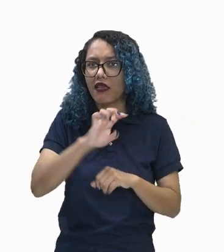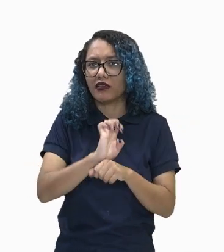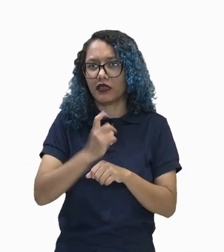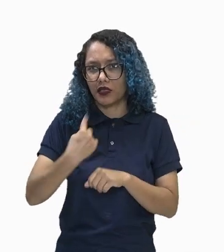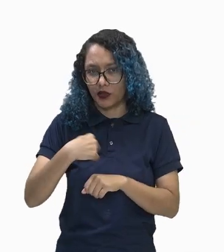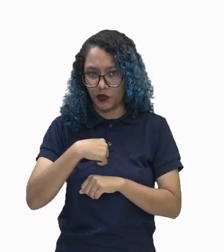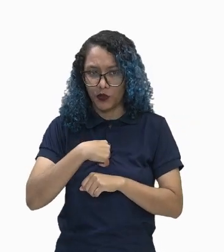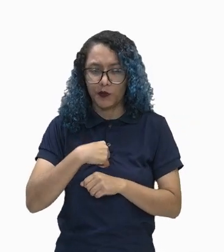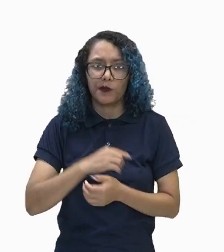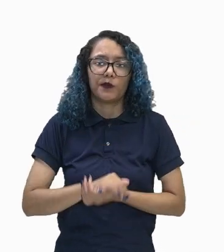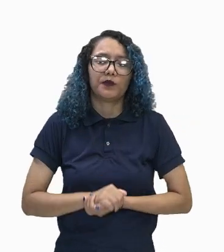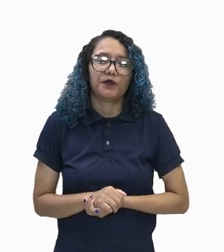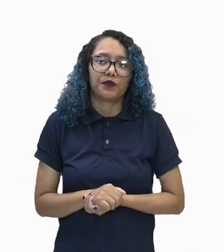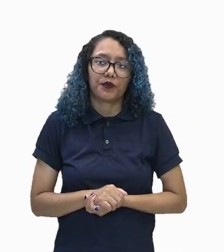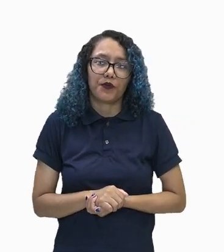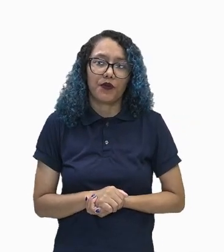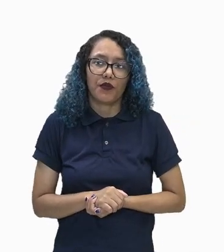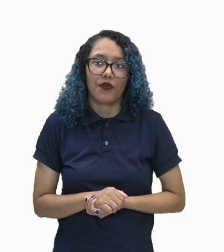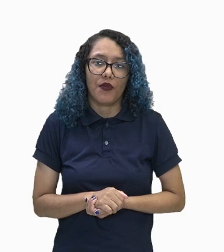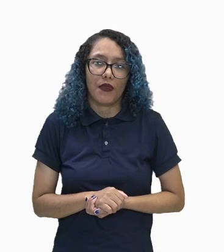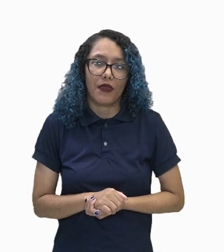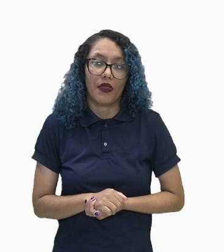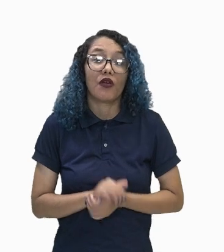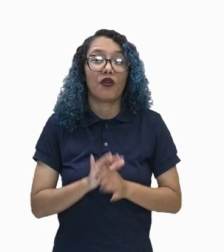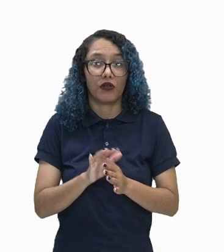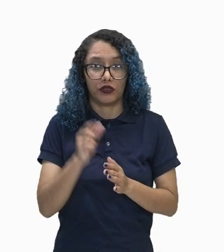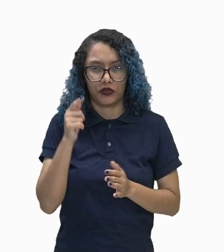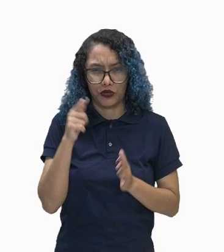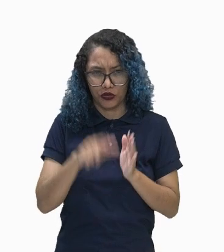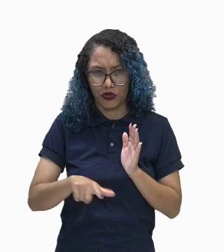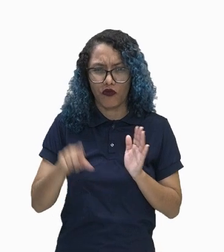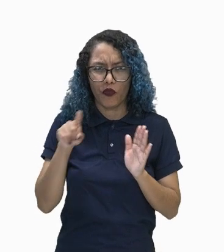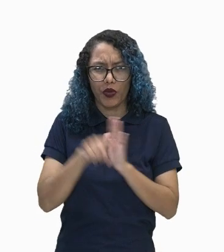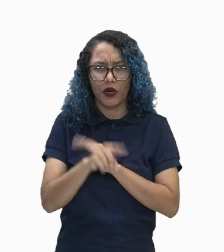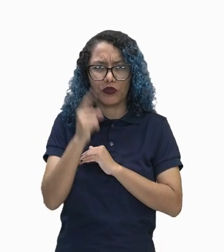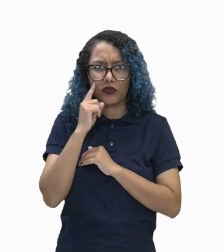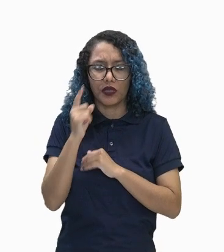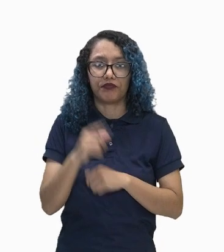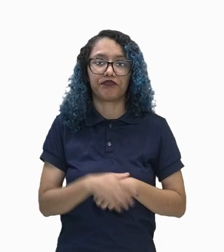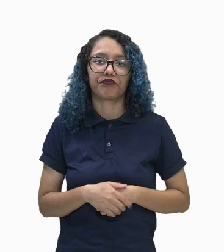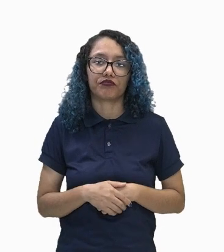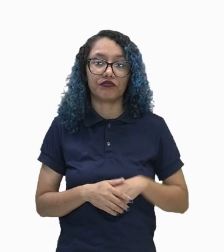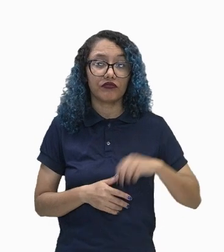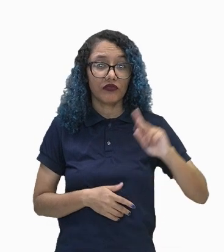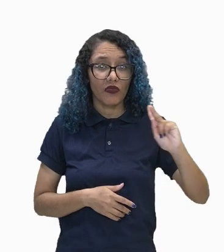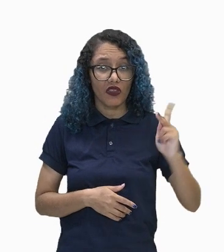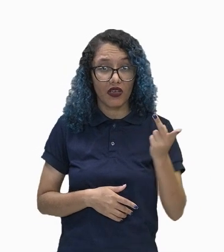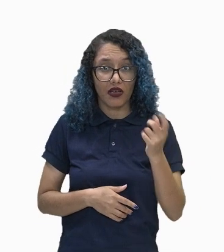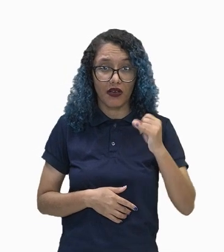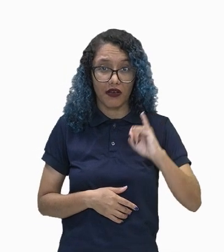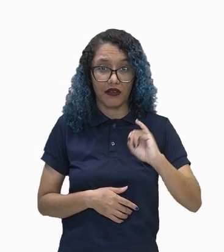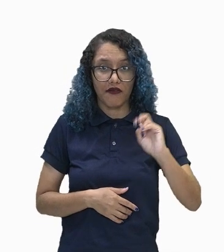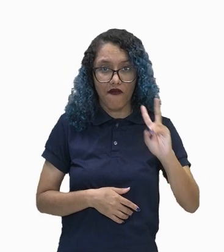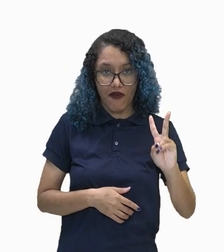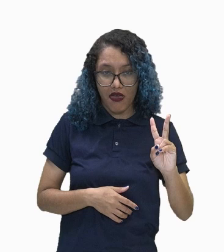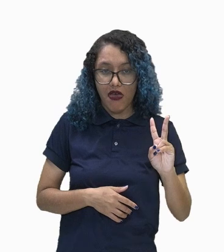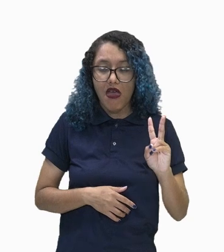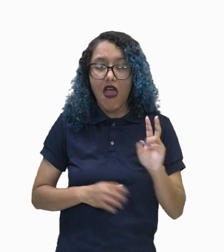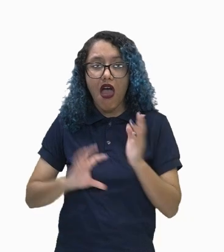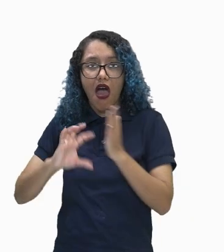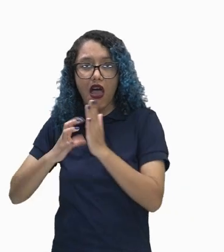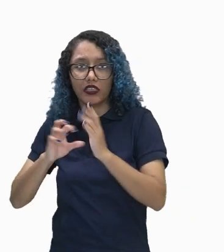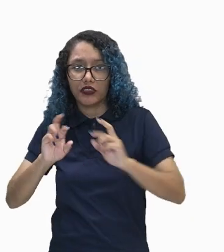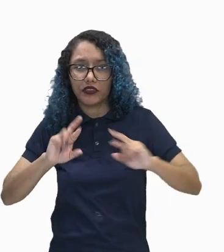E aí nós voltamos para aquela pergunta: qual é a diferença do HIV e